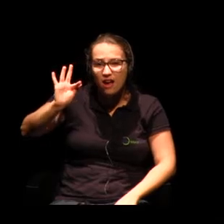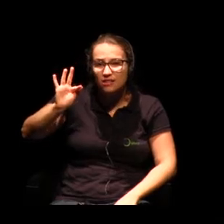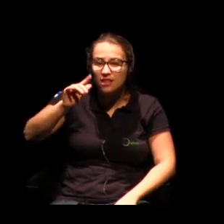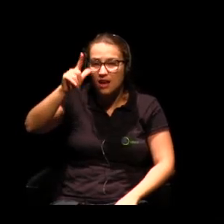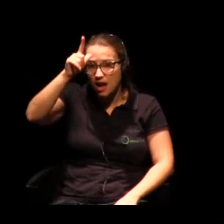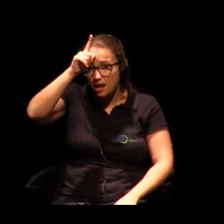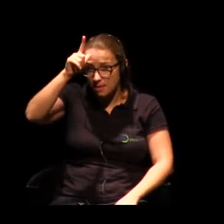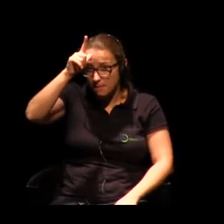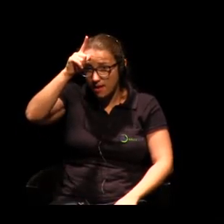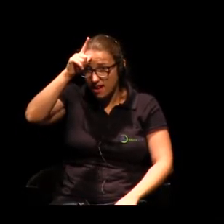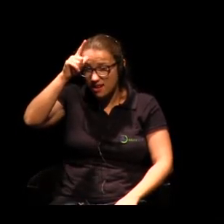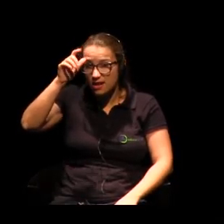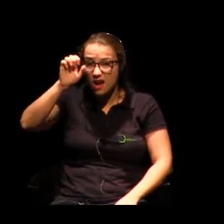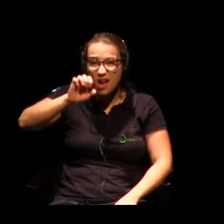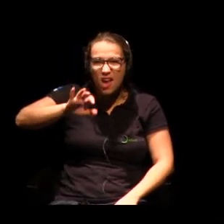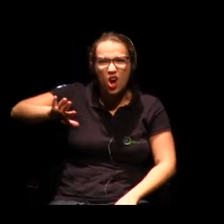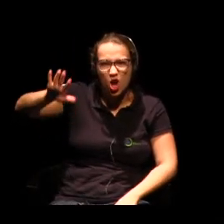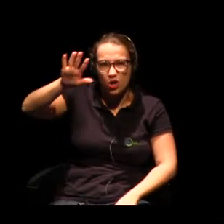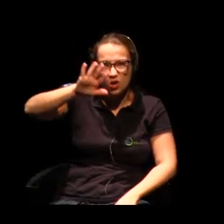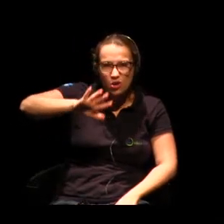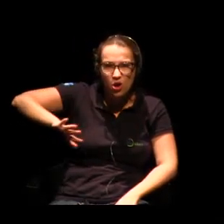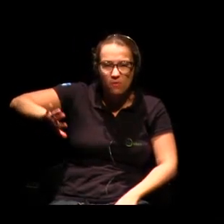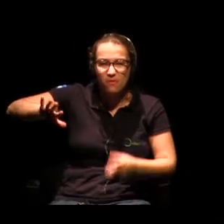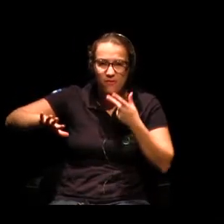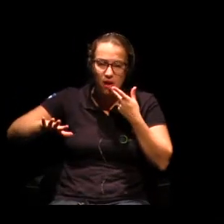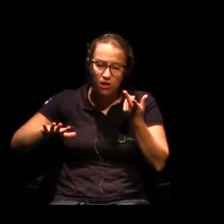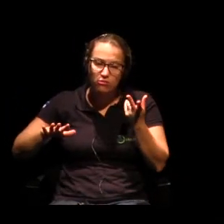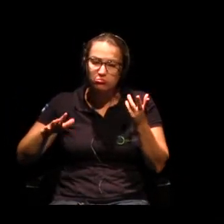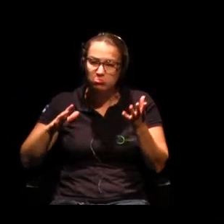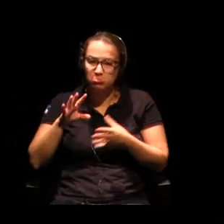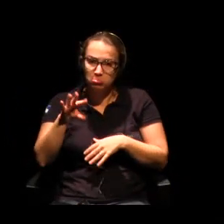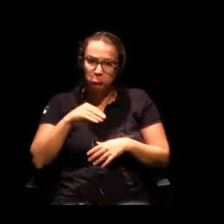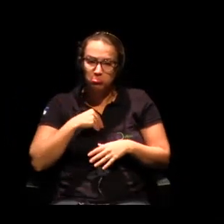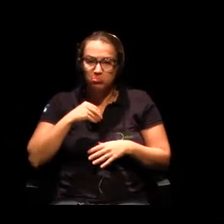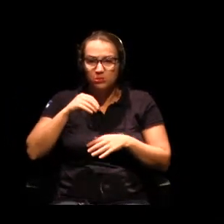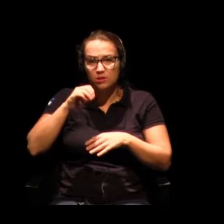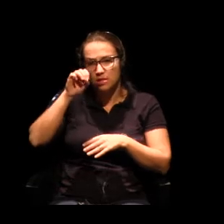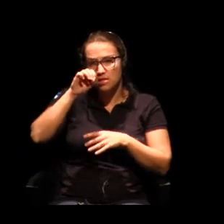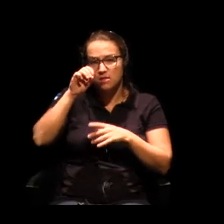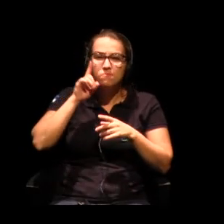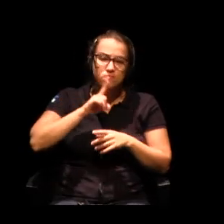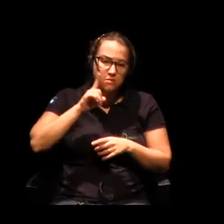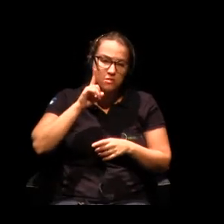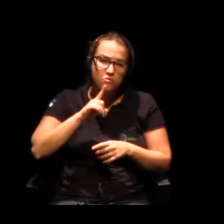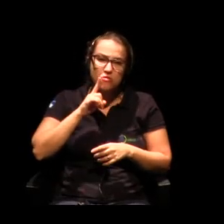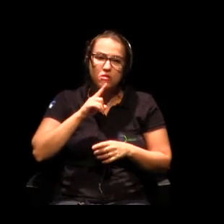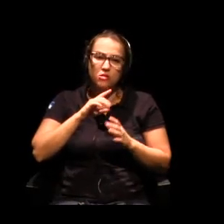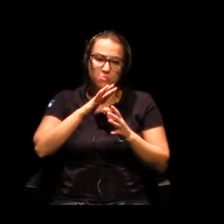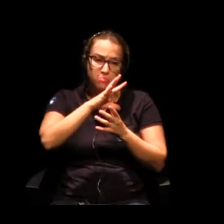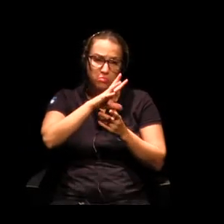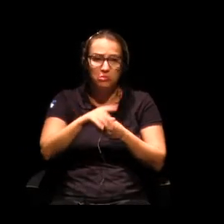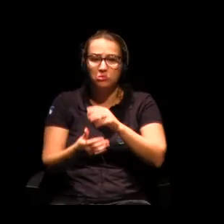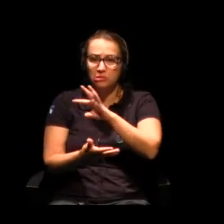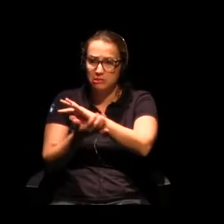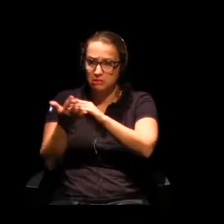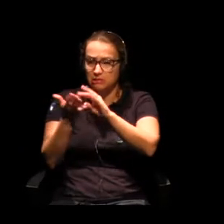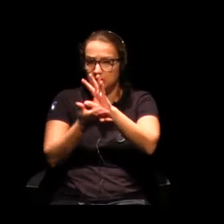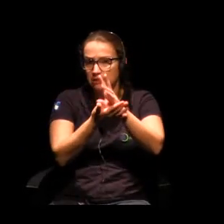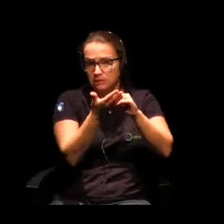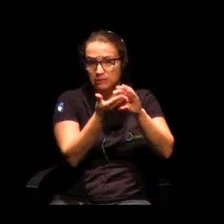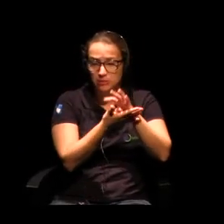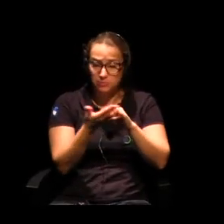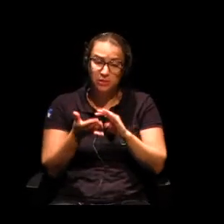essa tecnologia que nasceu na Europa foi levada para os Estados Unidos e muitos outros